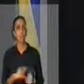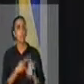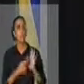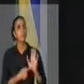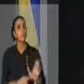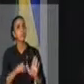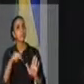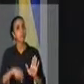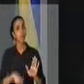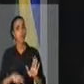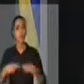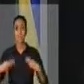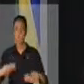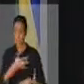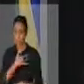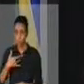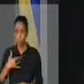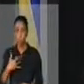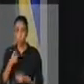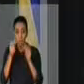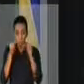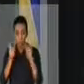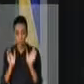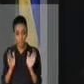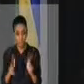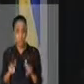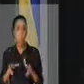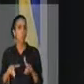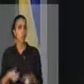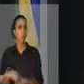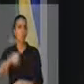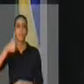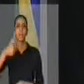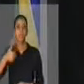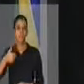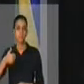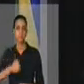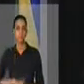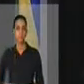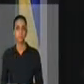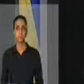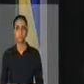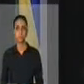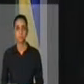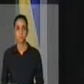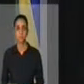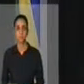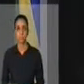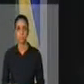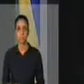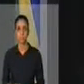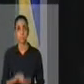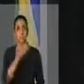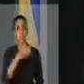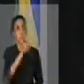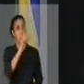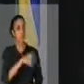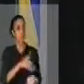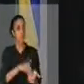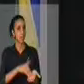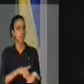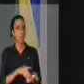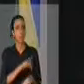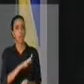uma prioridade para o nosso Ministério, para a nossa equipe. O secretário da Atenção à Saúde, Francisco Figueiredo, permanecerá